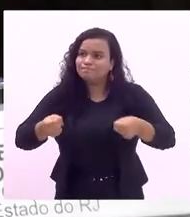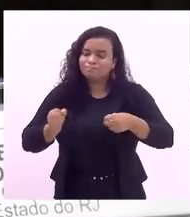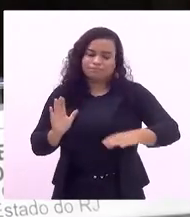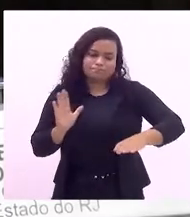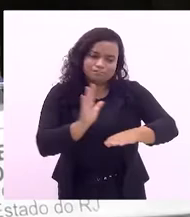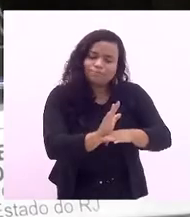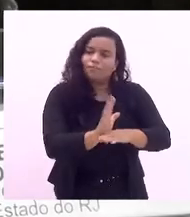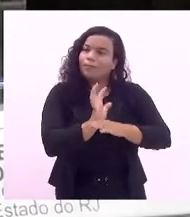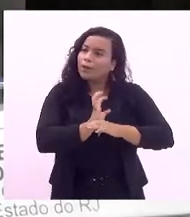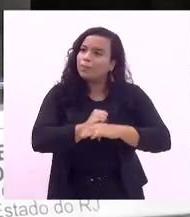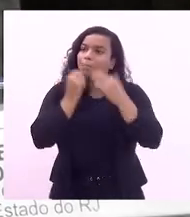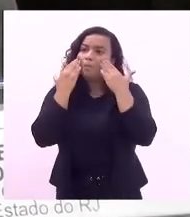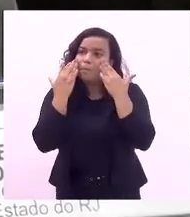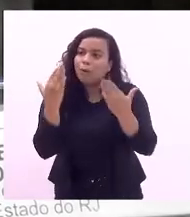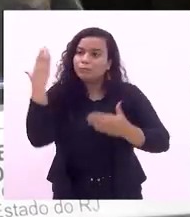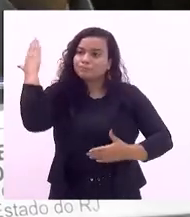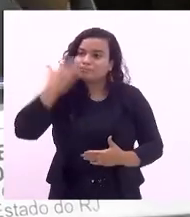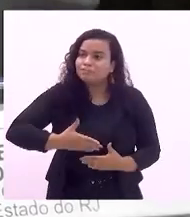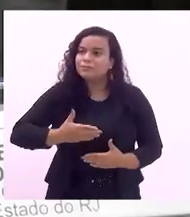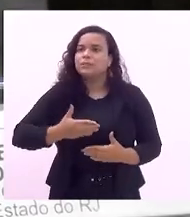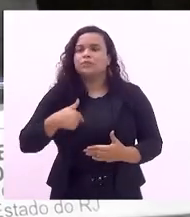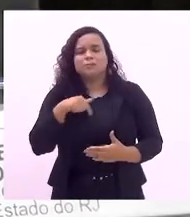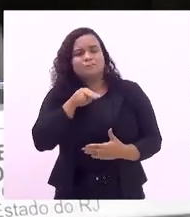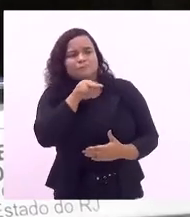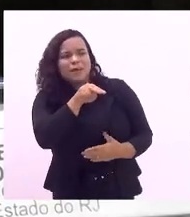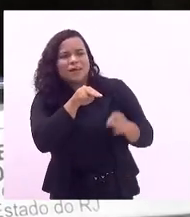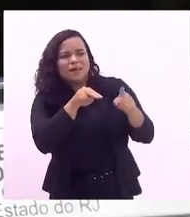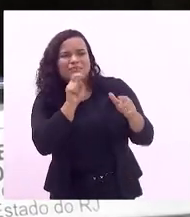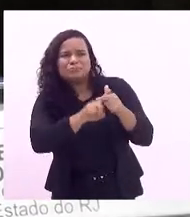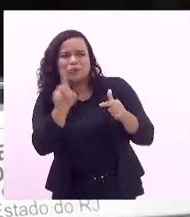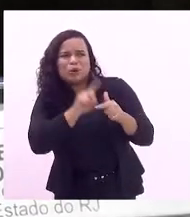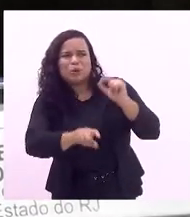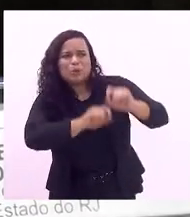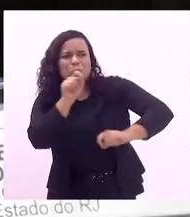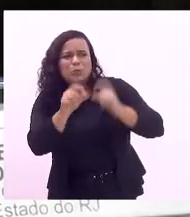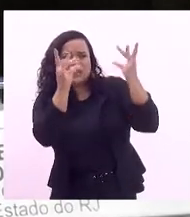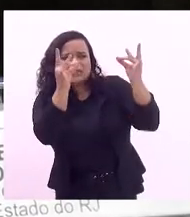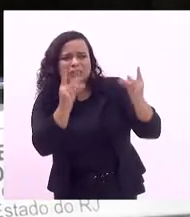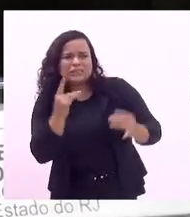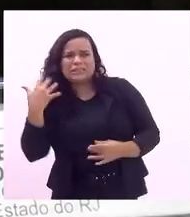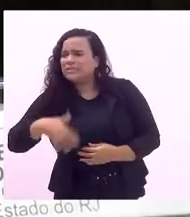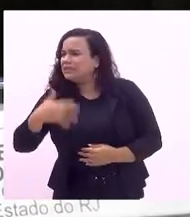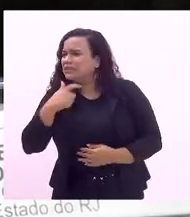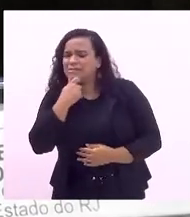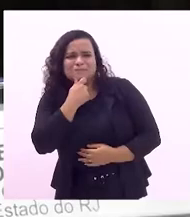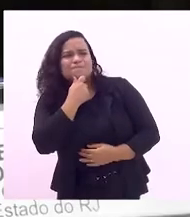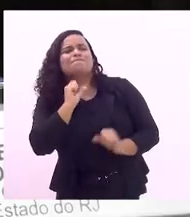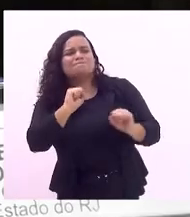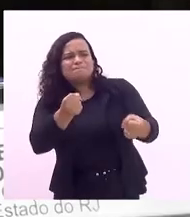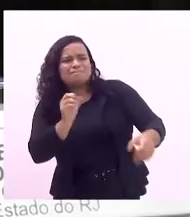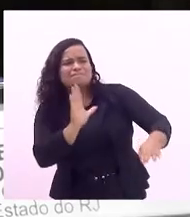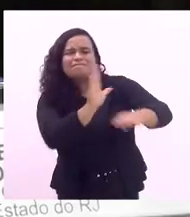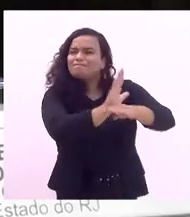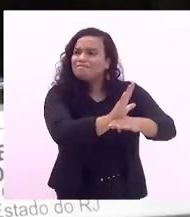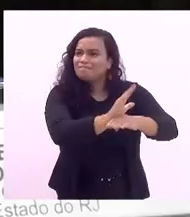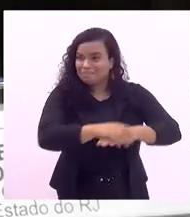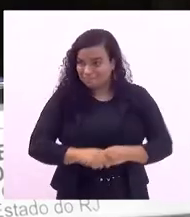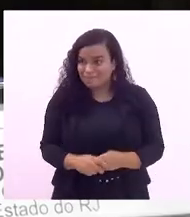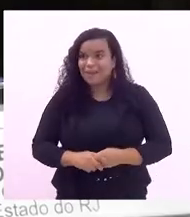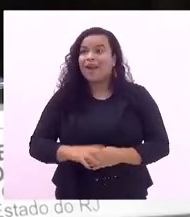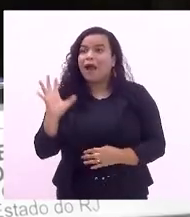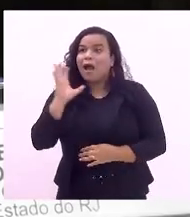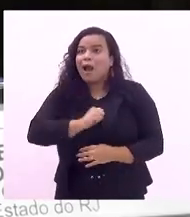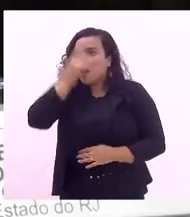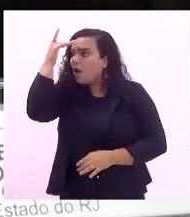amar é você se identificar com alguém com aquela situação específica e não amar no geral amar a humanidade